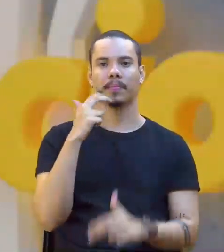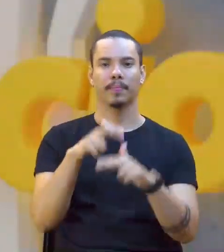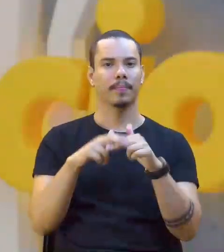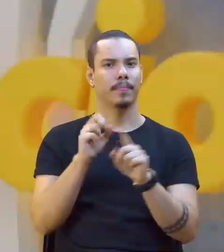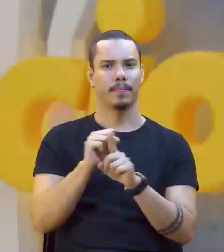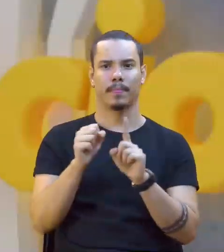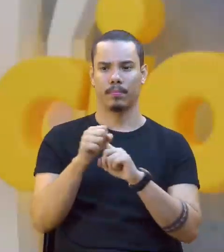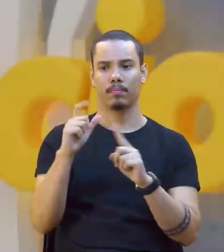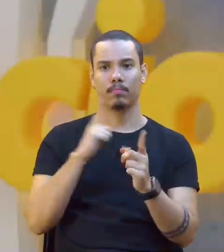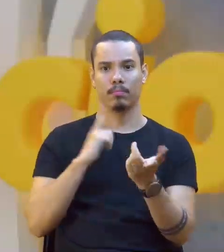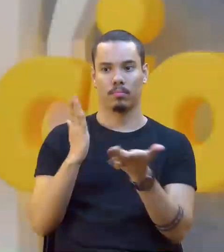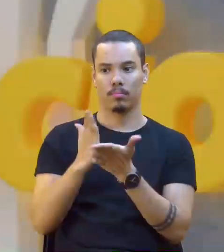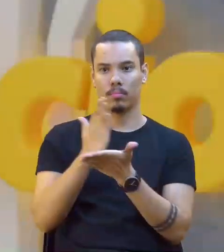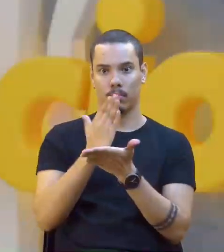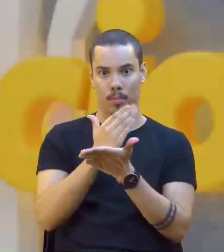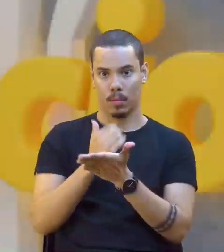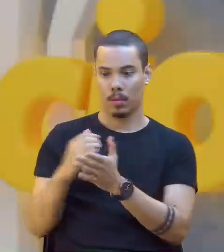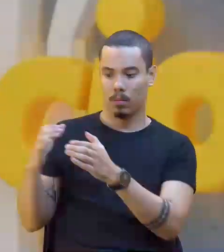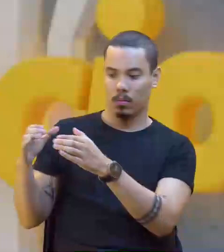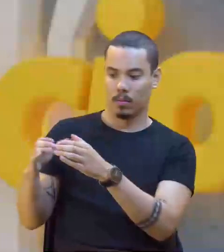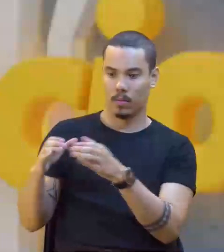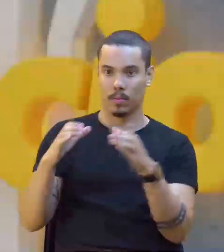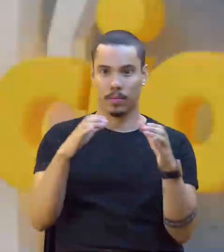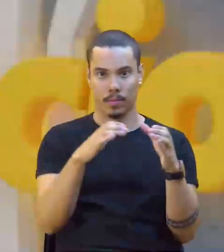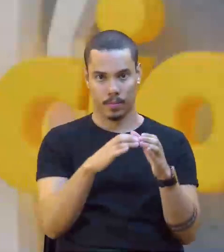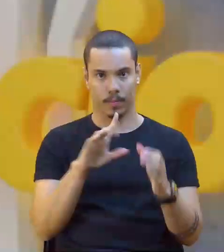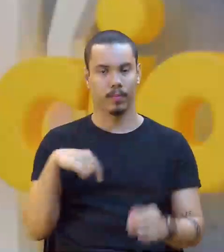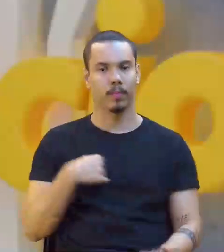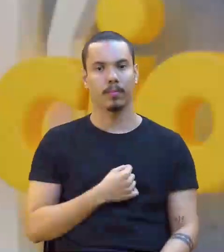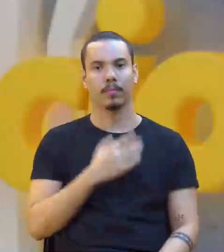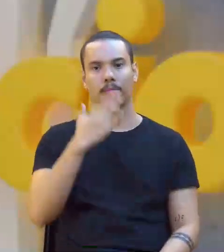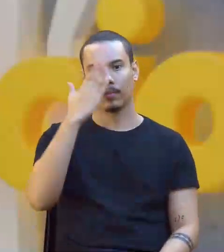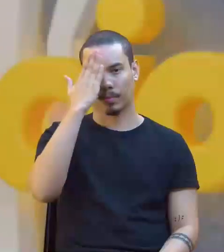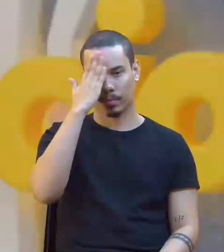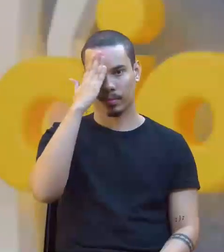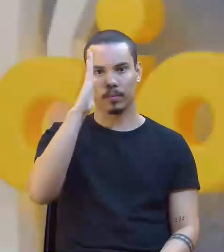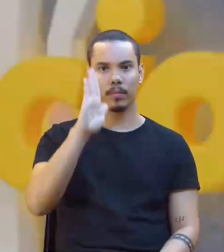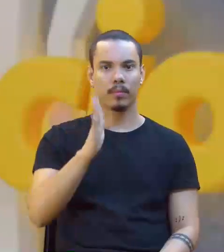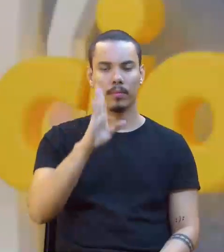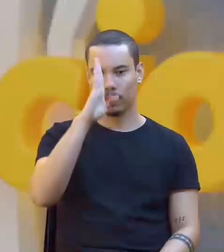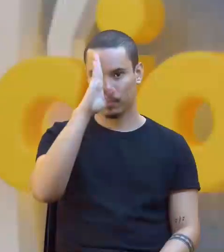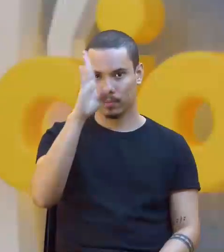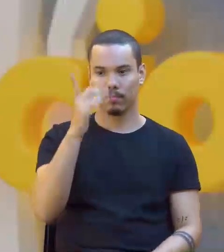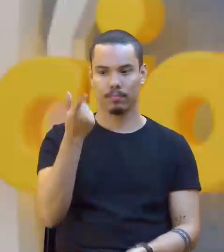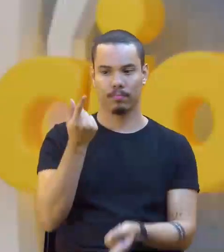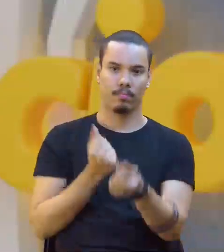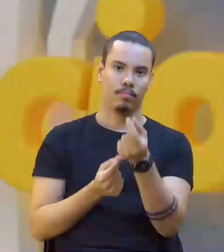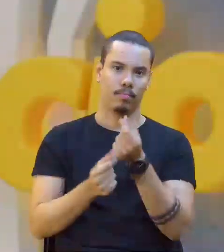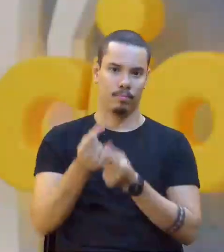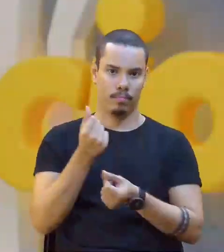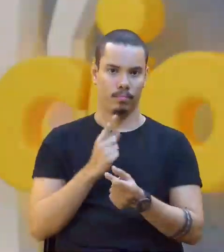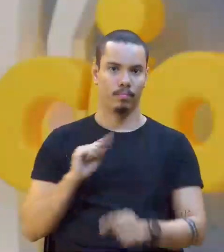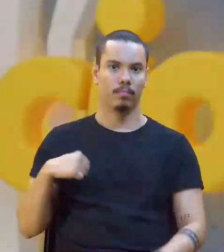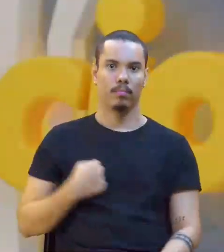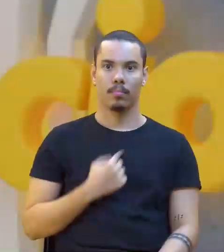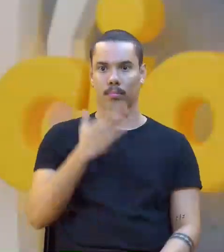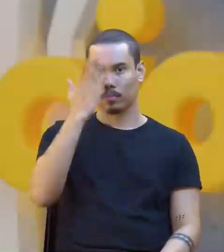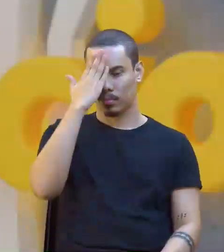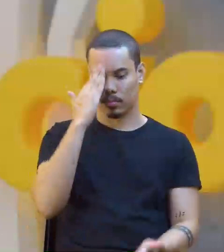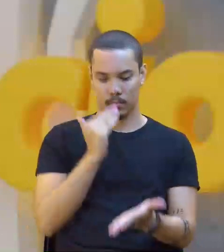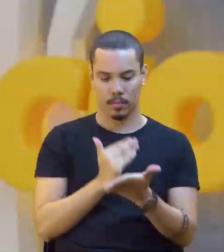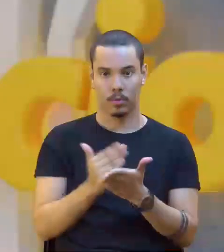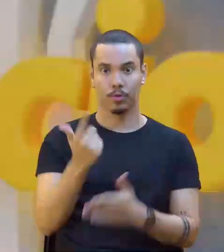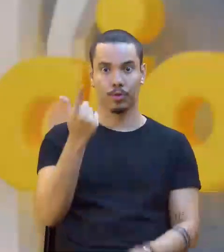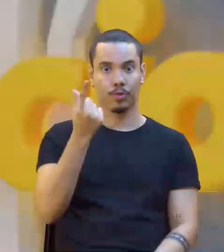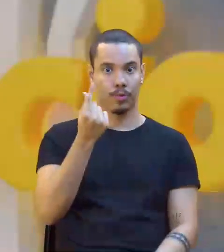classes sociais, né, dividida por fatores o quê? Principalmente econômicos. É a partir da economia é que